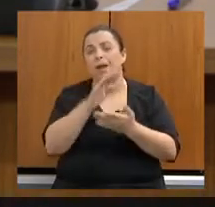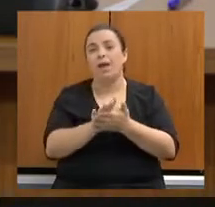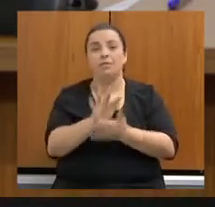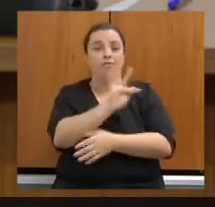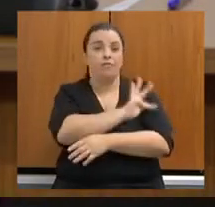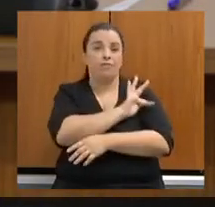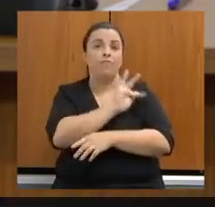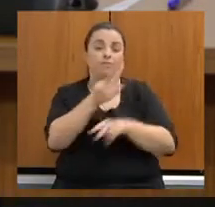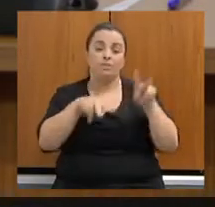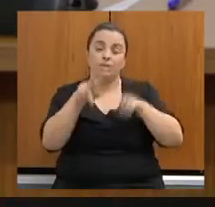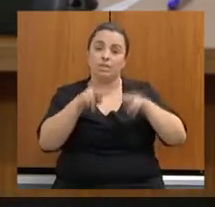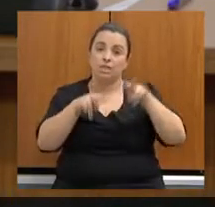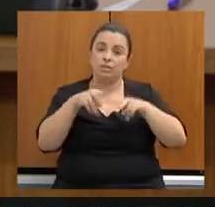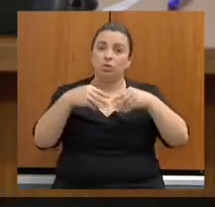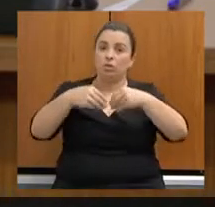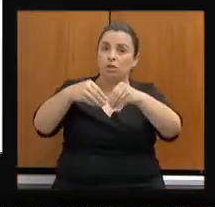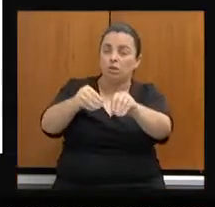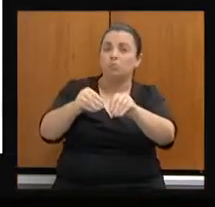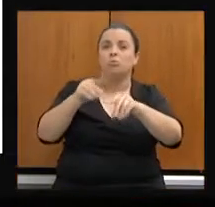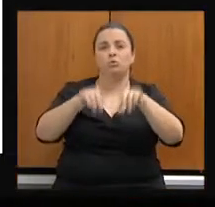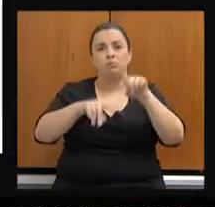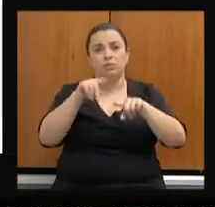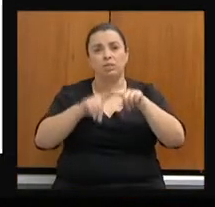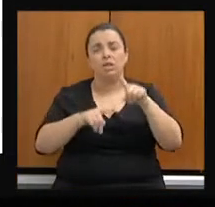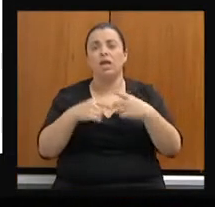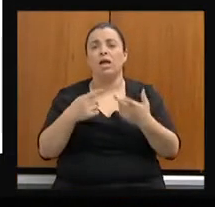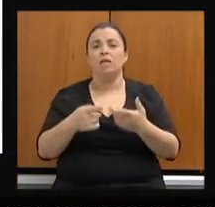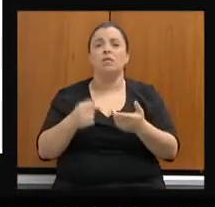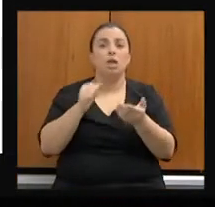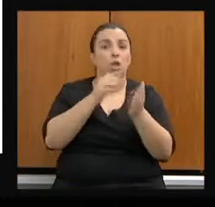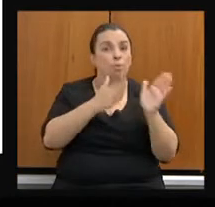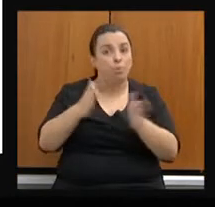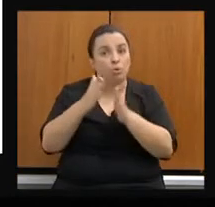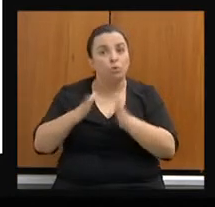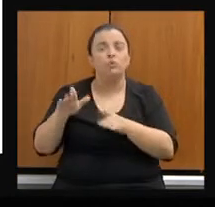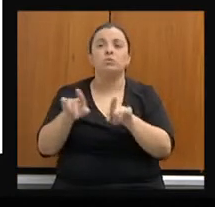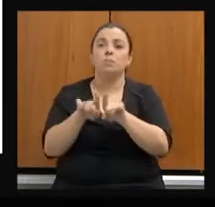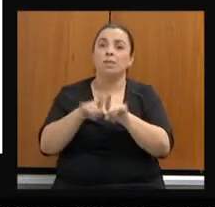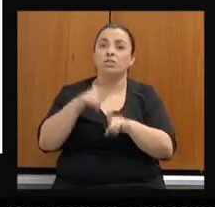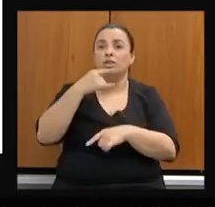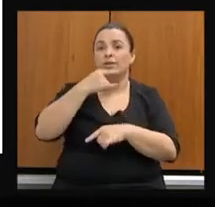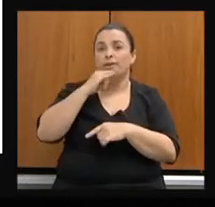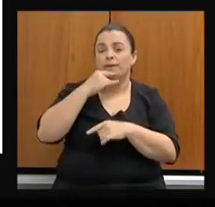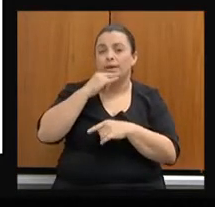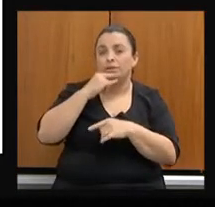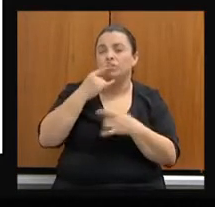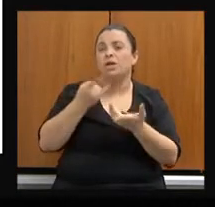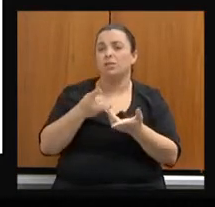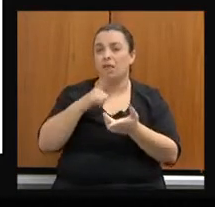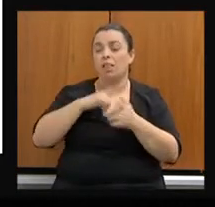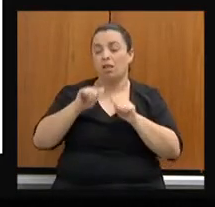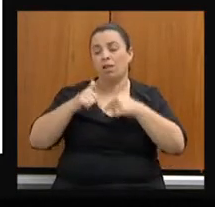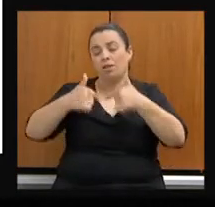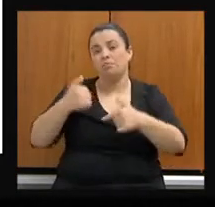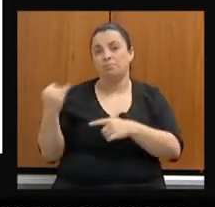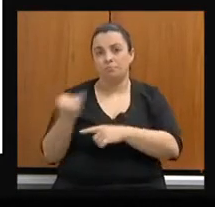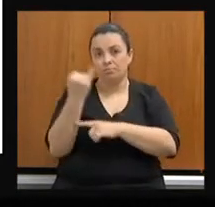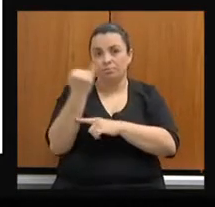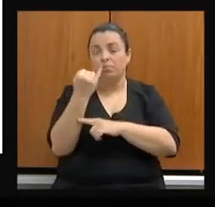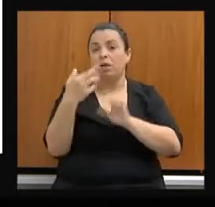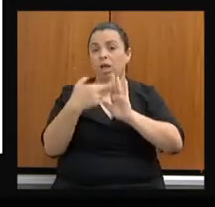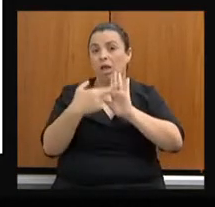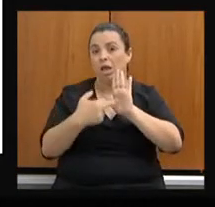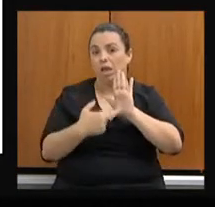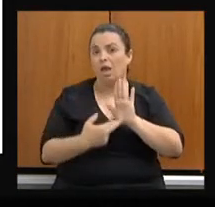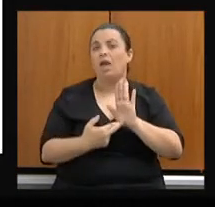carga estabelecimento que comercializa produtos industrializados cachaça e aqui gente também fez mas tá muito importante para regularizar